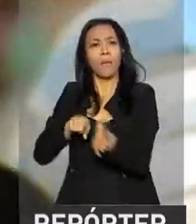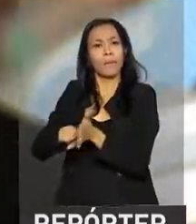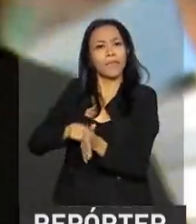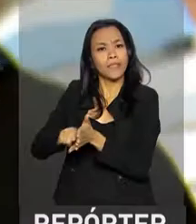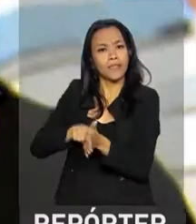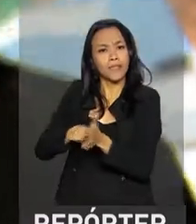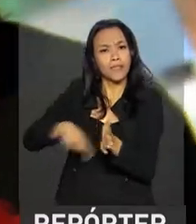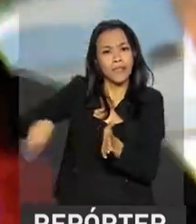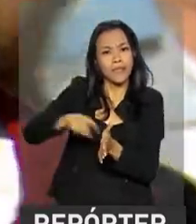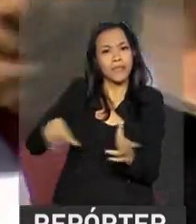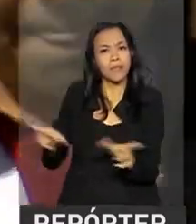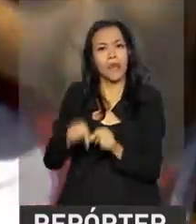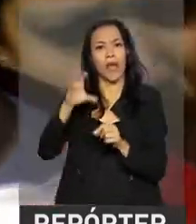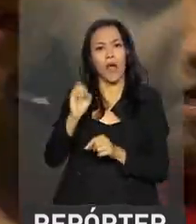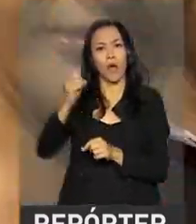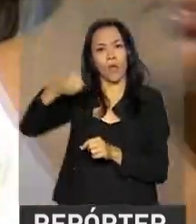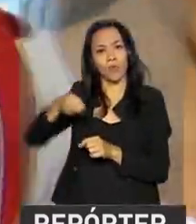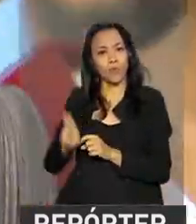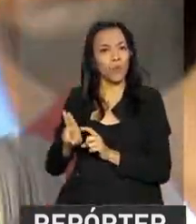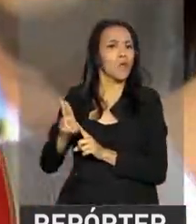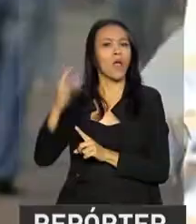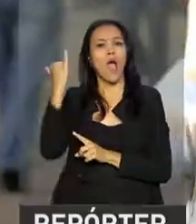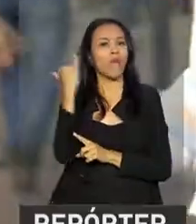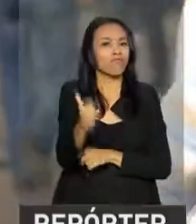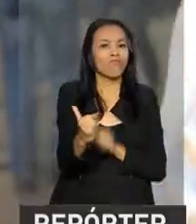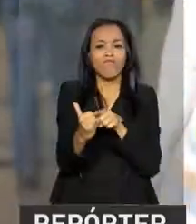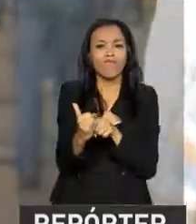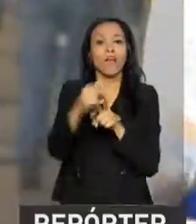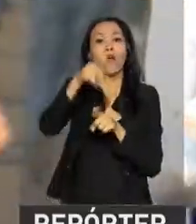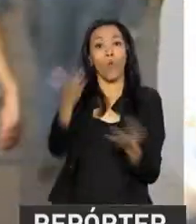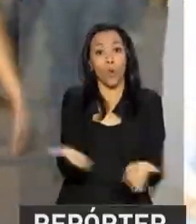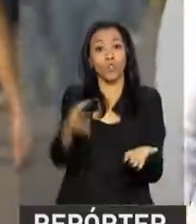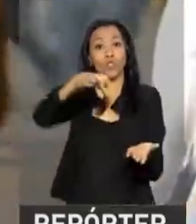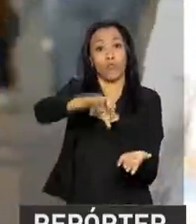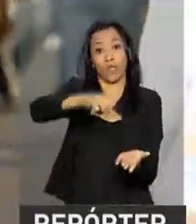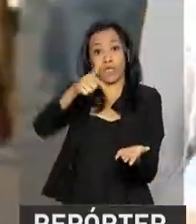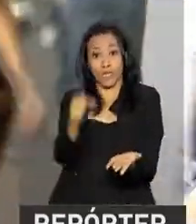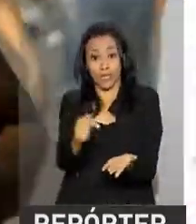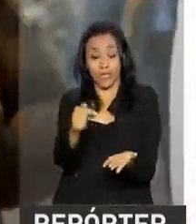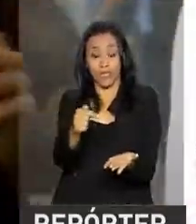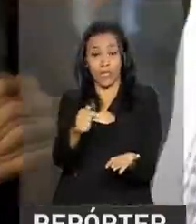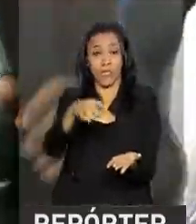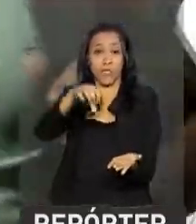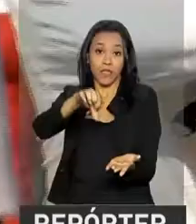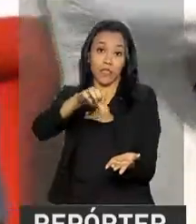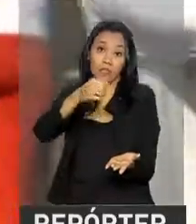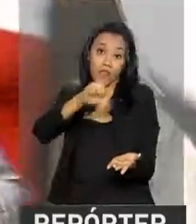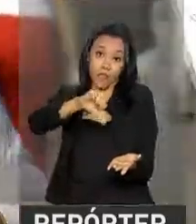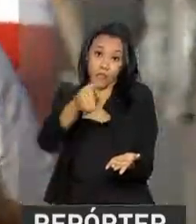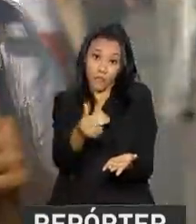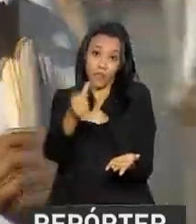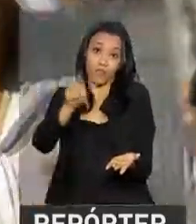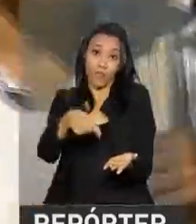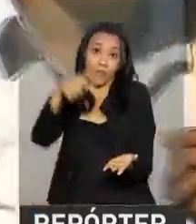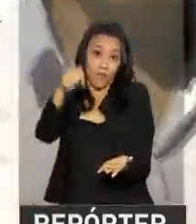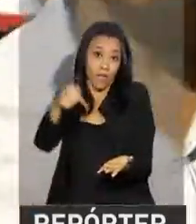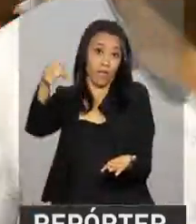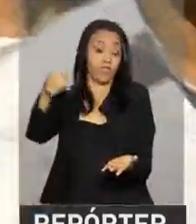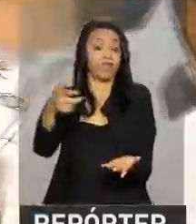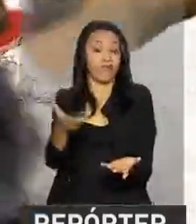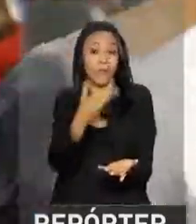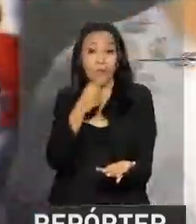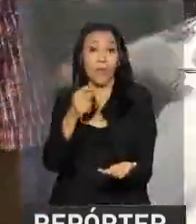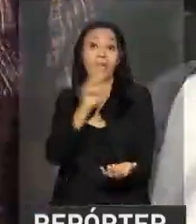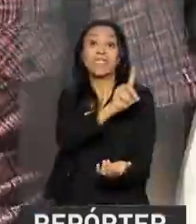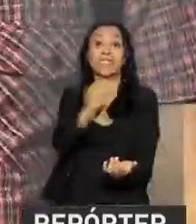organização das nações unidas mostra que hoje são 96,7 homens para cada 100 mulheres mas